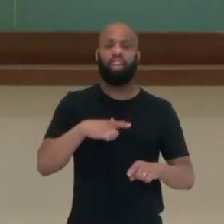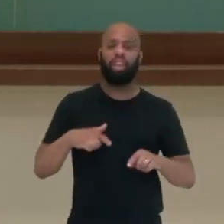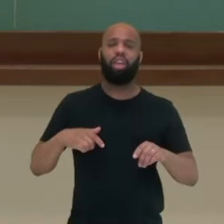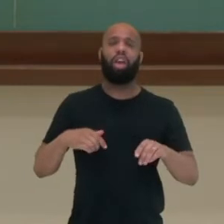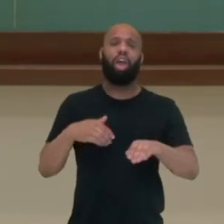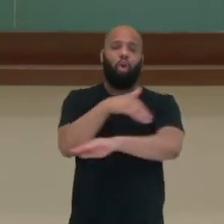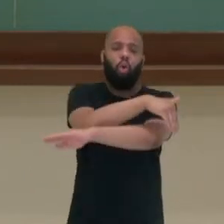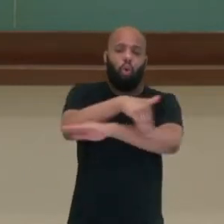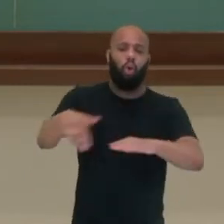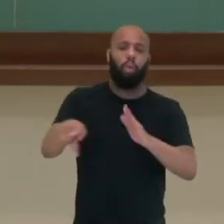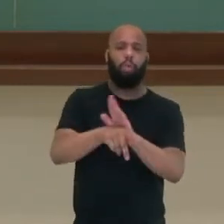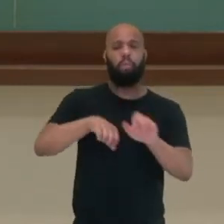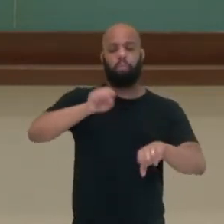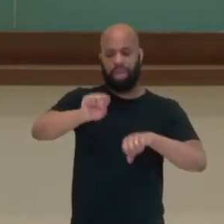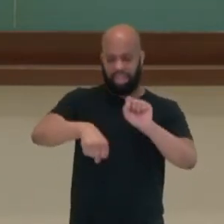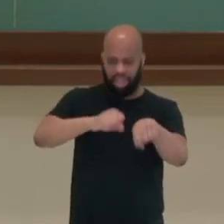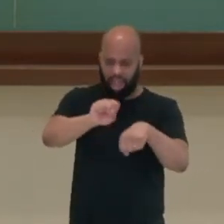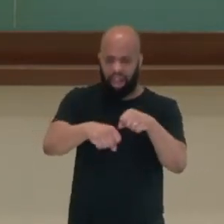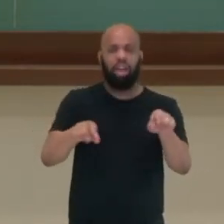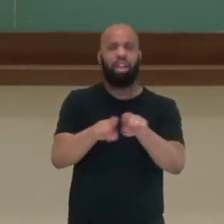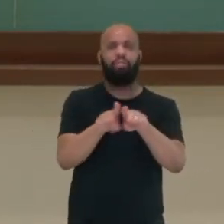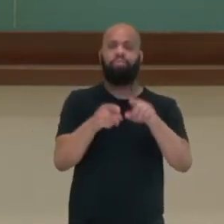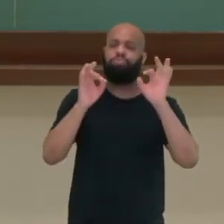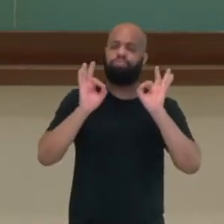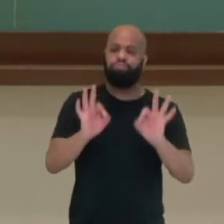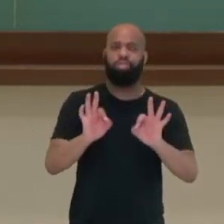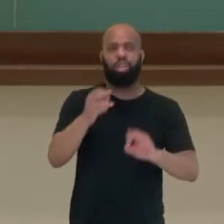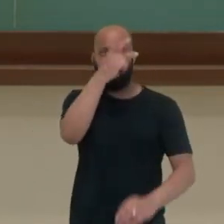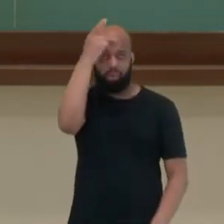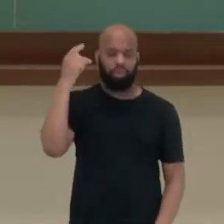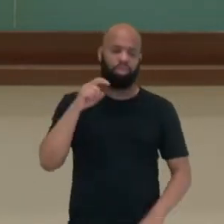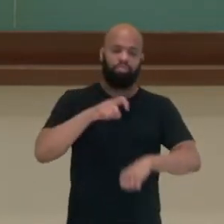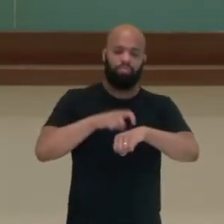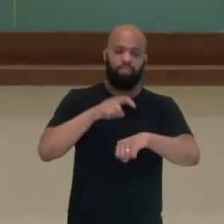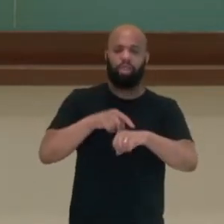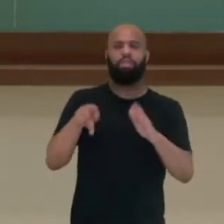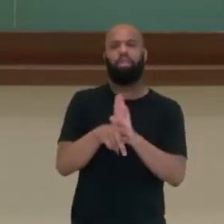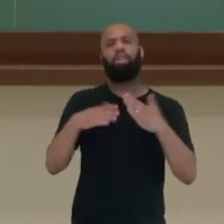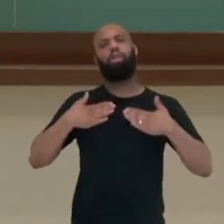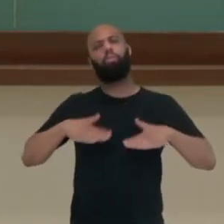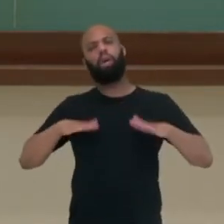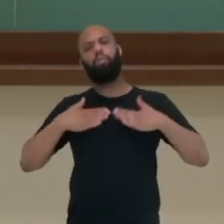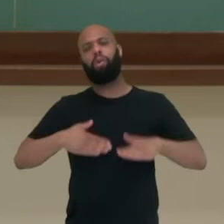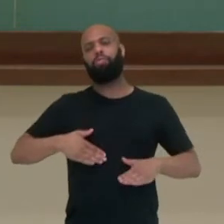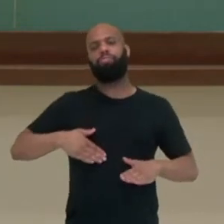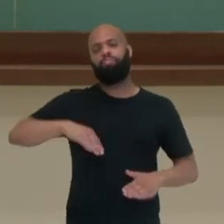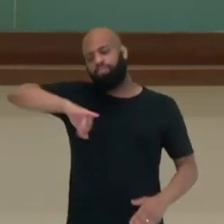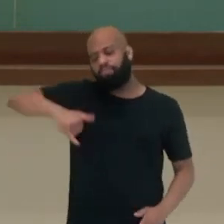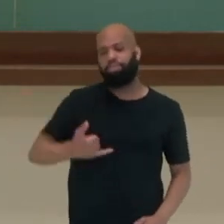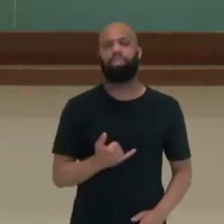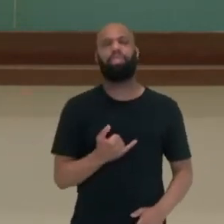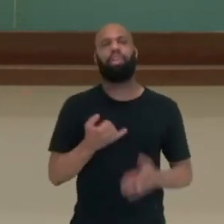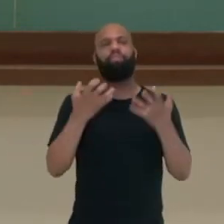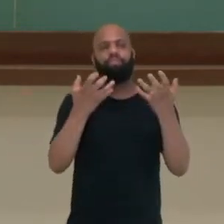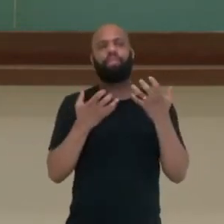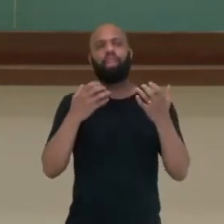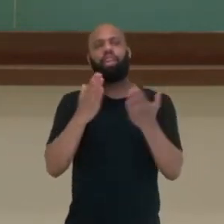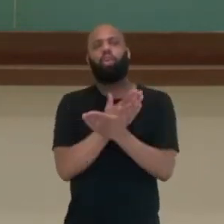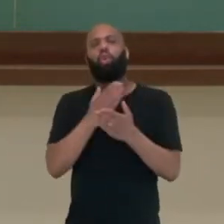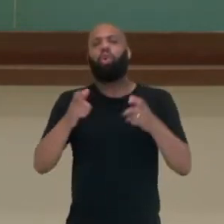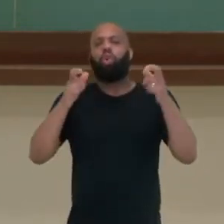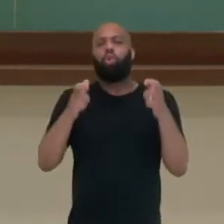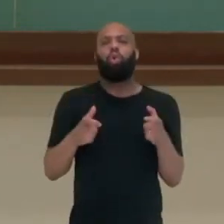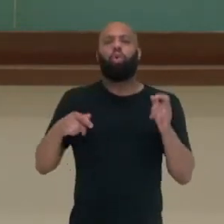ter ciclovias, tem que ter lugares onde as pessoas possam, na hora de descanso, buscar entretenimento